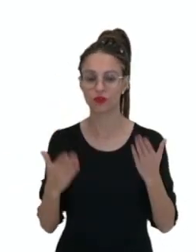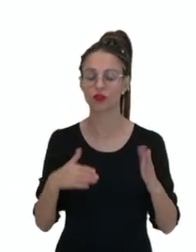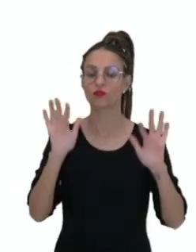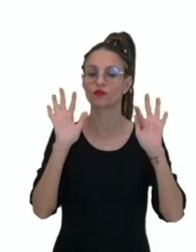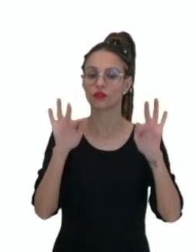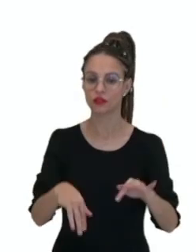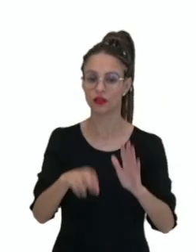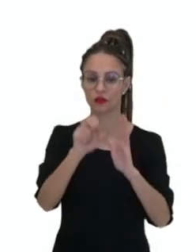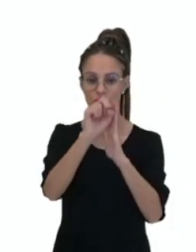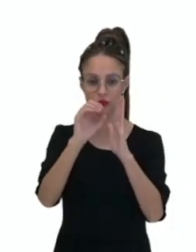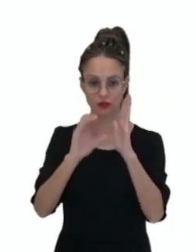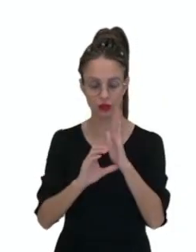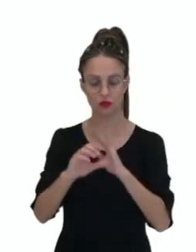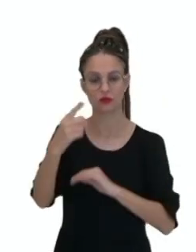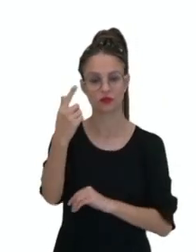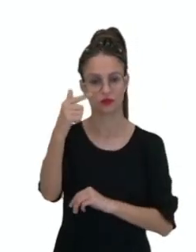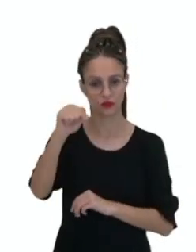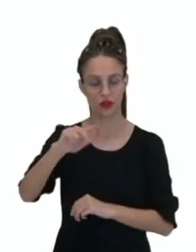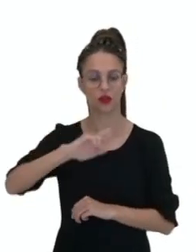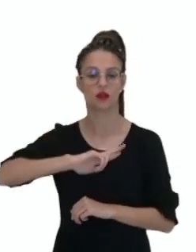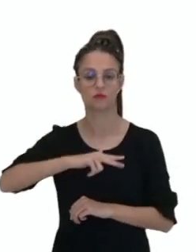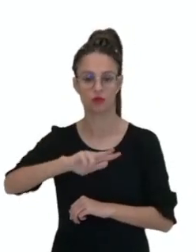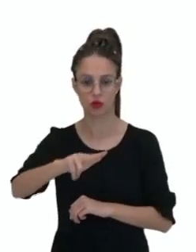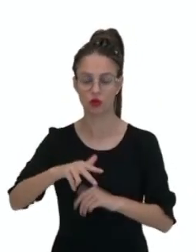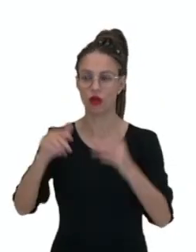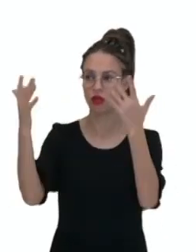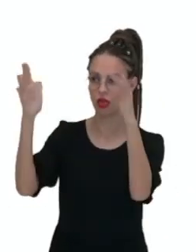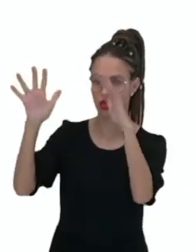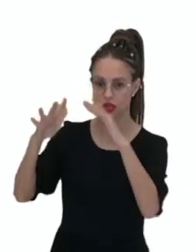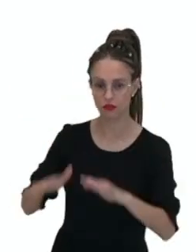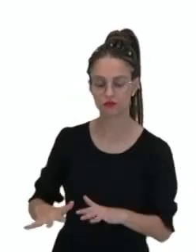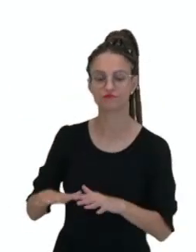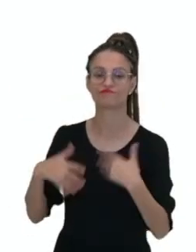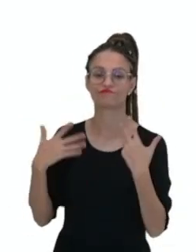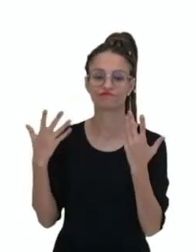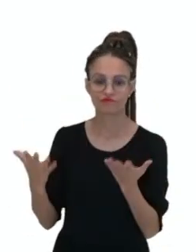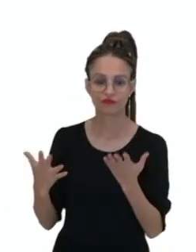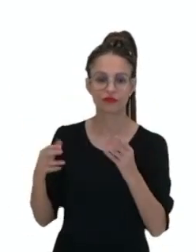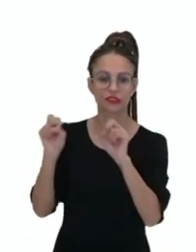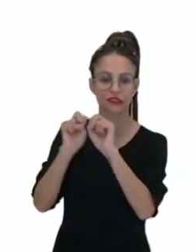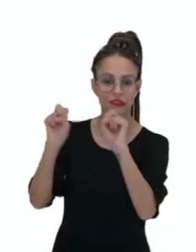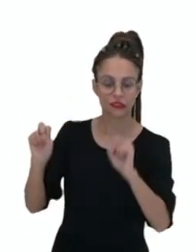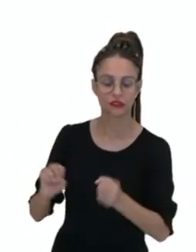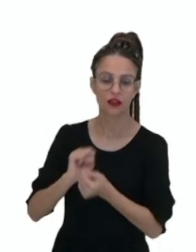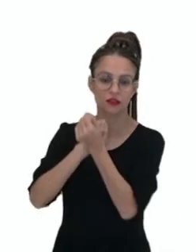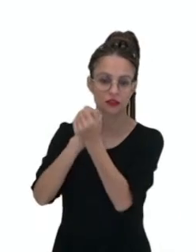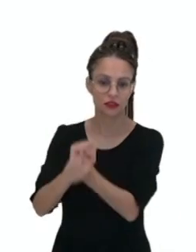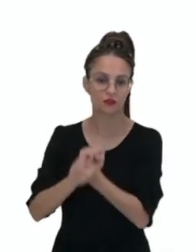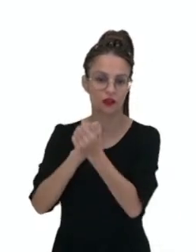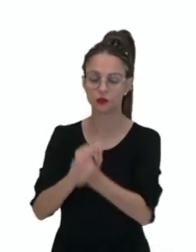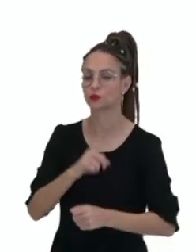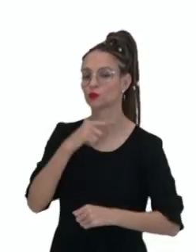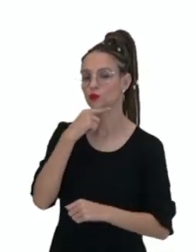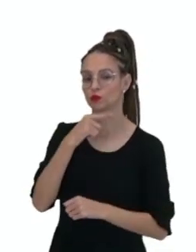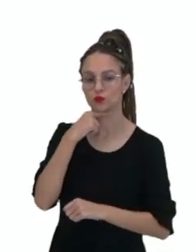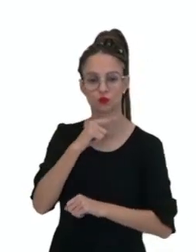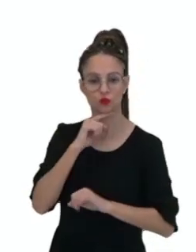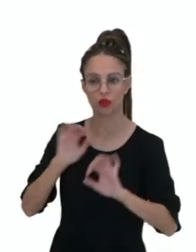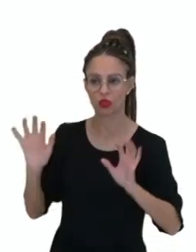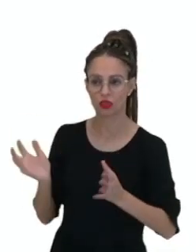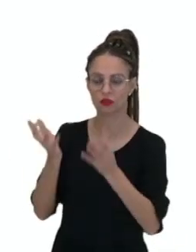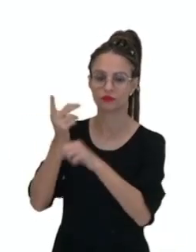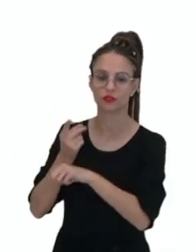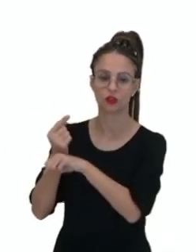século XVII, Portugal estava em decadência, sendo que o sistema escravocrata não conseguia mais sustentar a economia